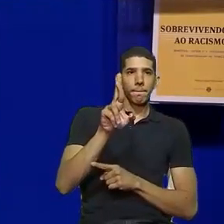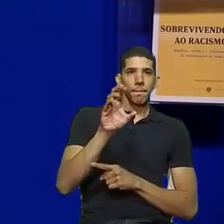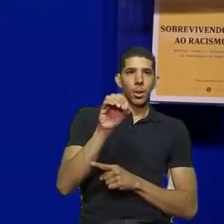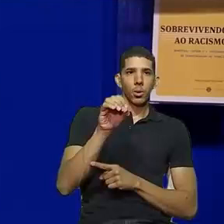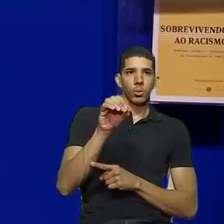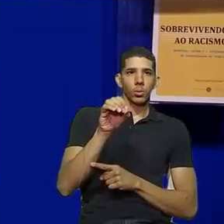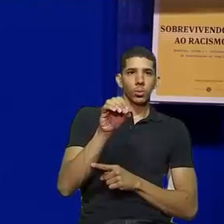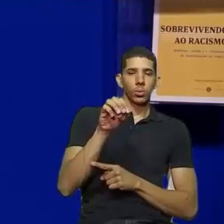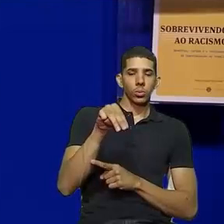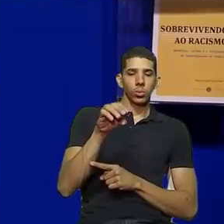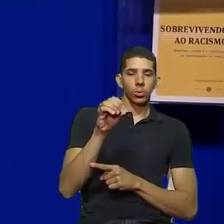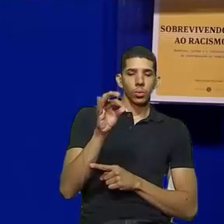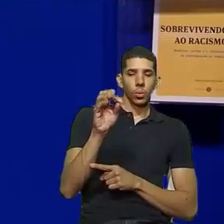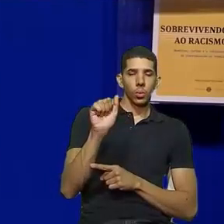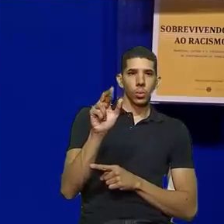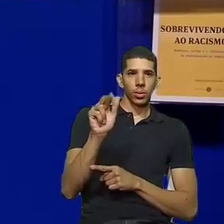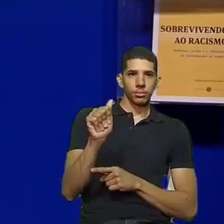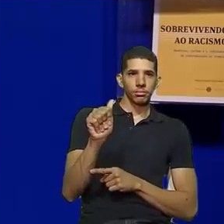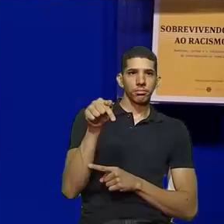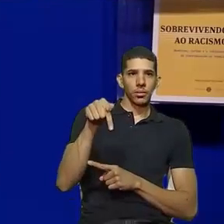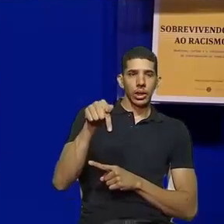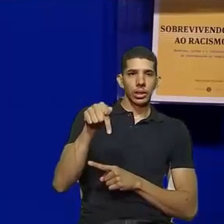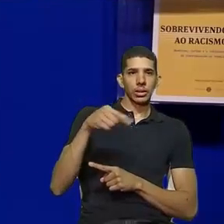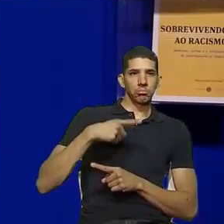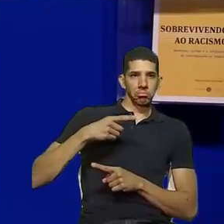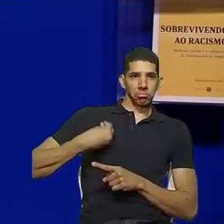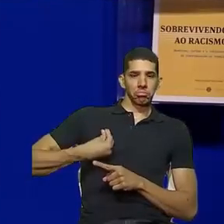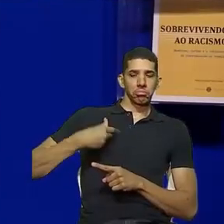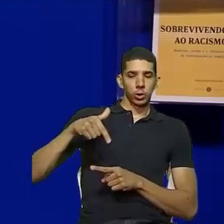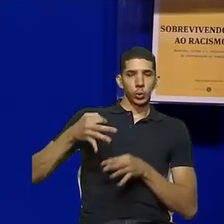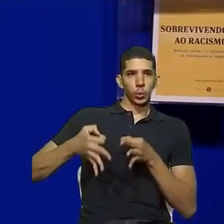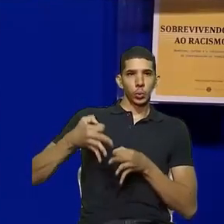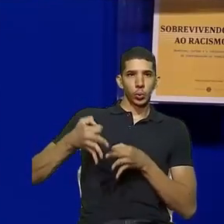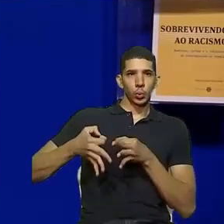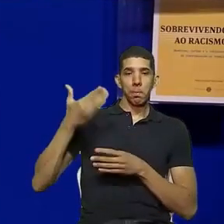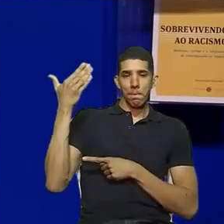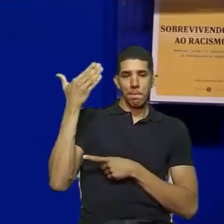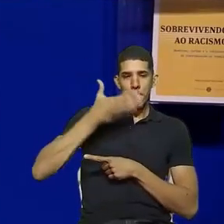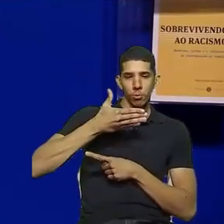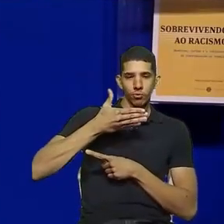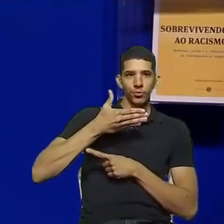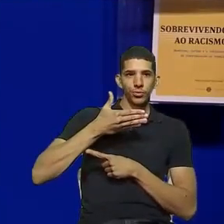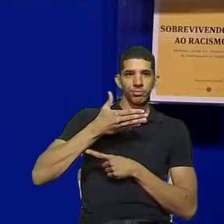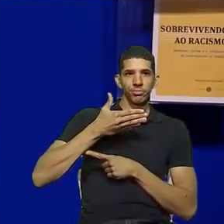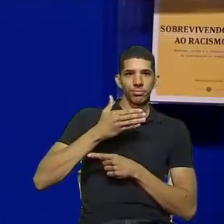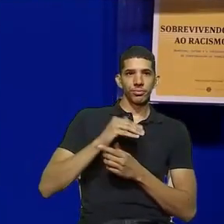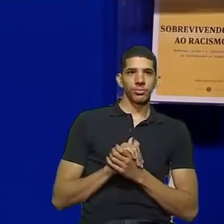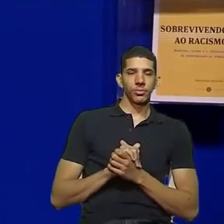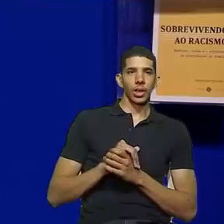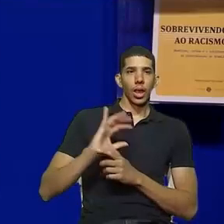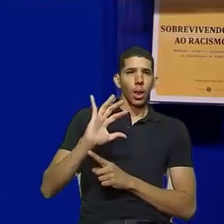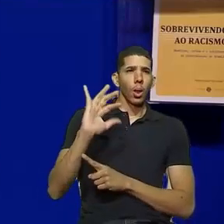hoje aqui conosco, estava presente e testemunhou tudo isso, não foi, Lívia?